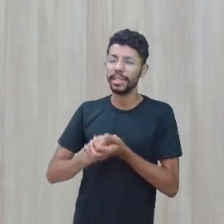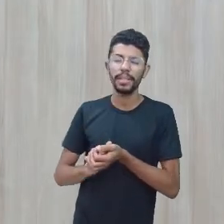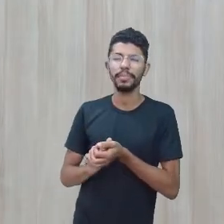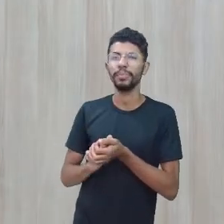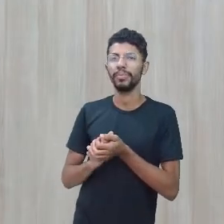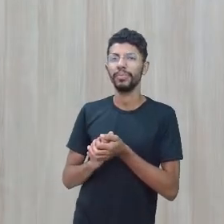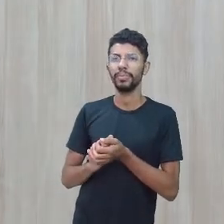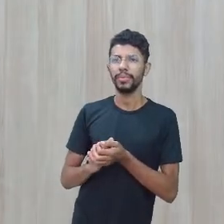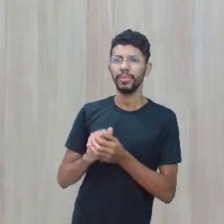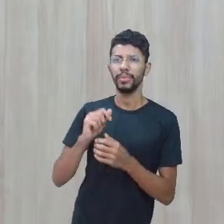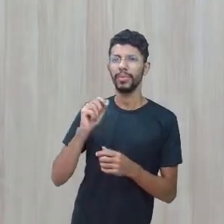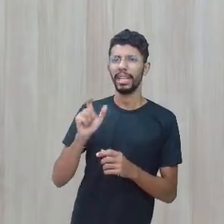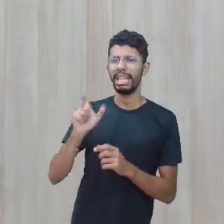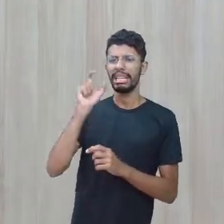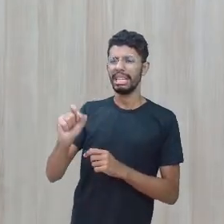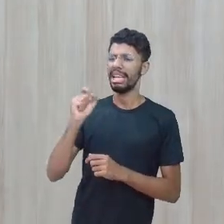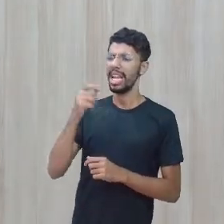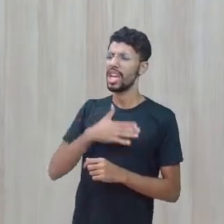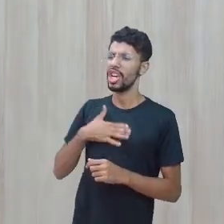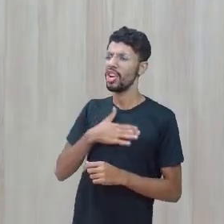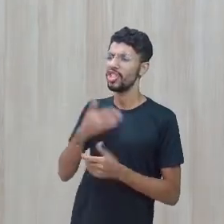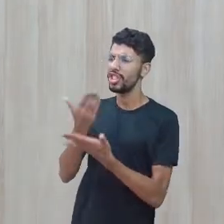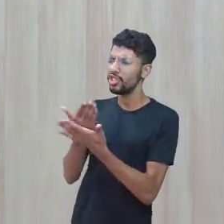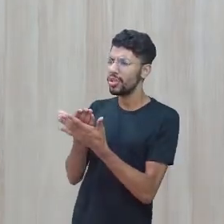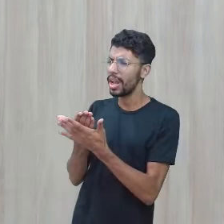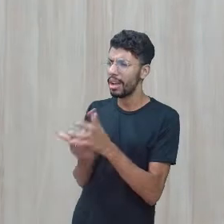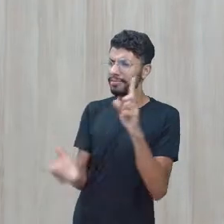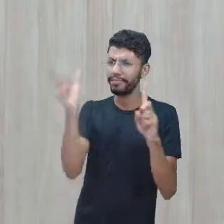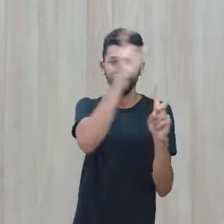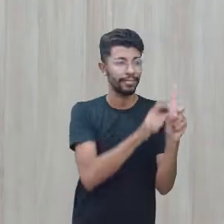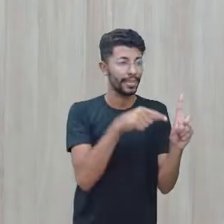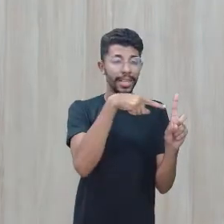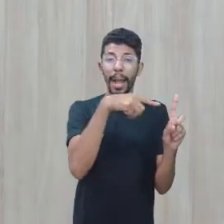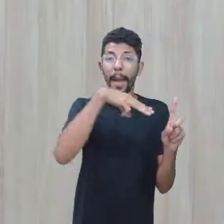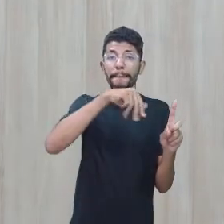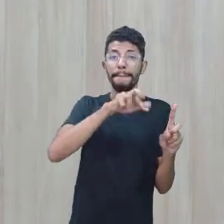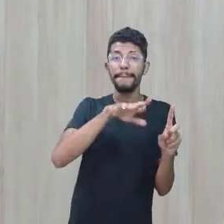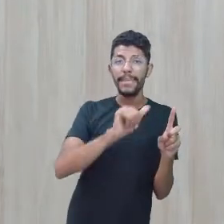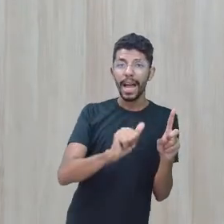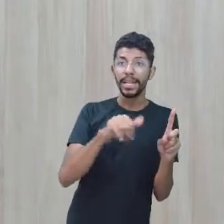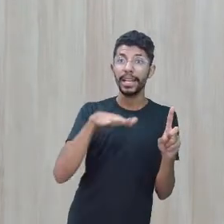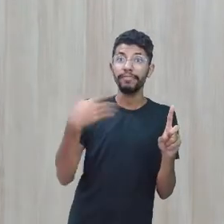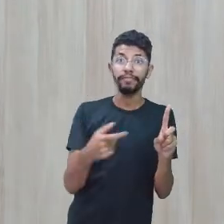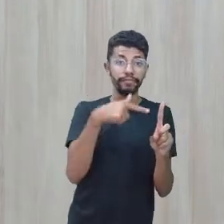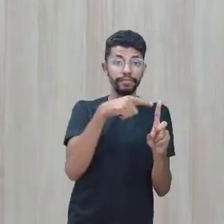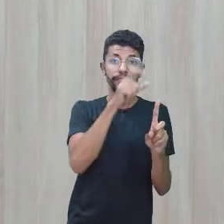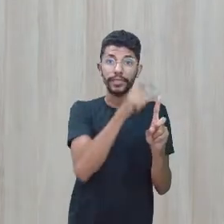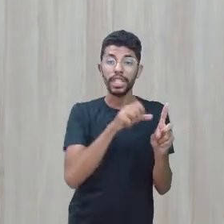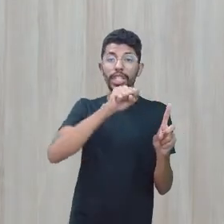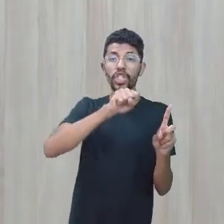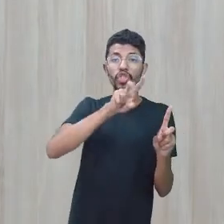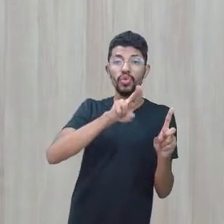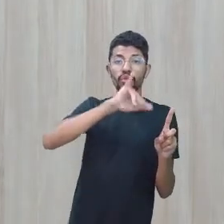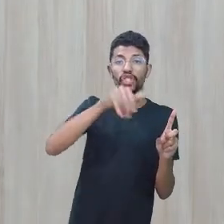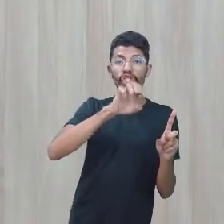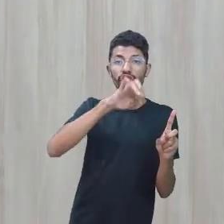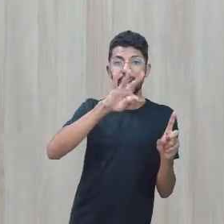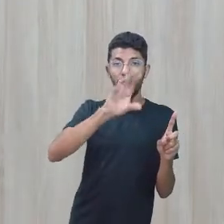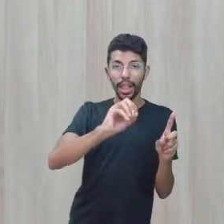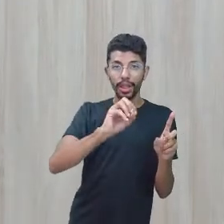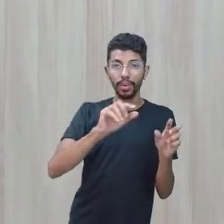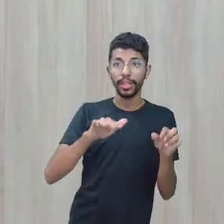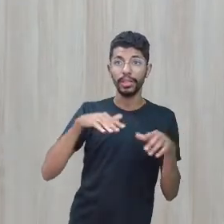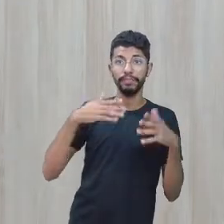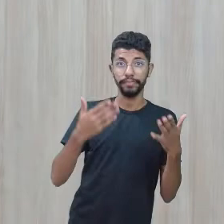quem gosta de estudar? Maria. Então, Maria é o sujeito e gosta de estudar é o